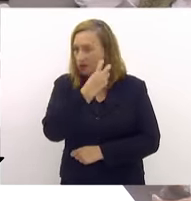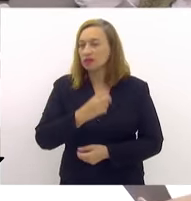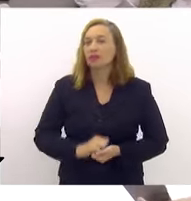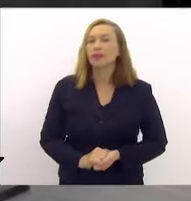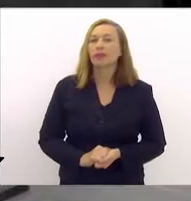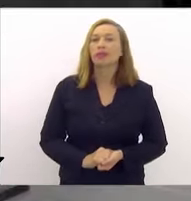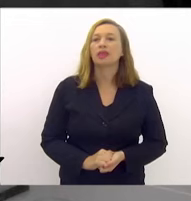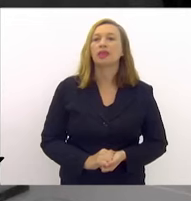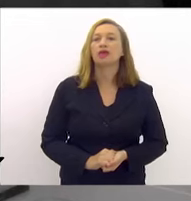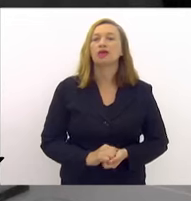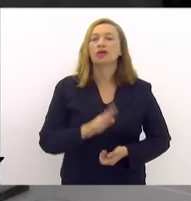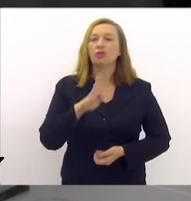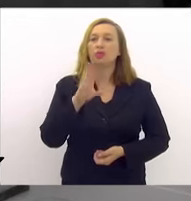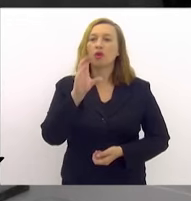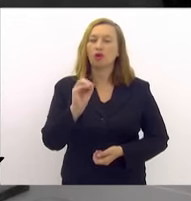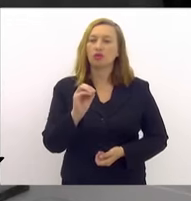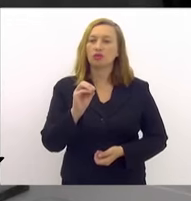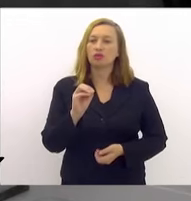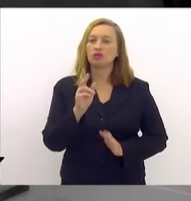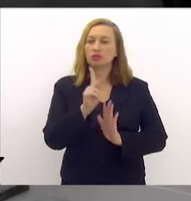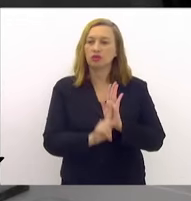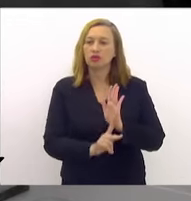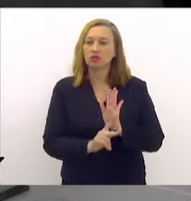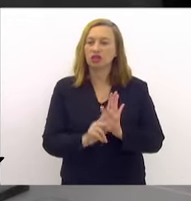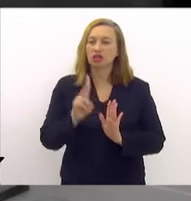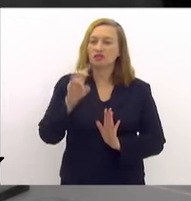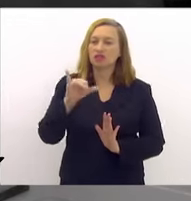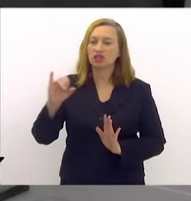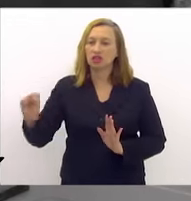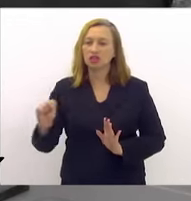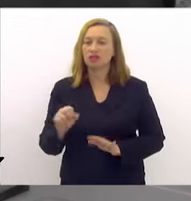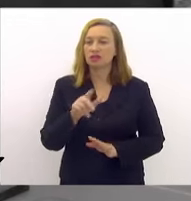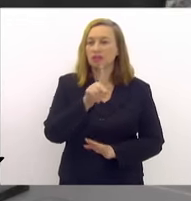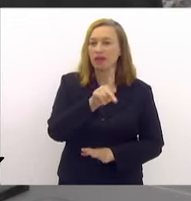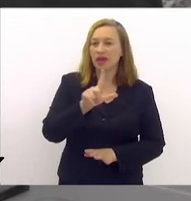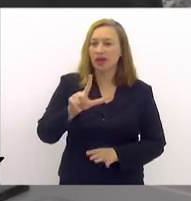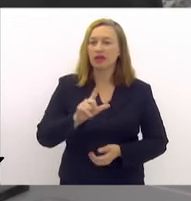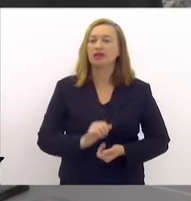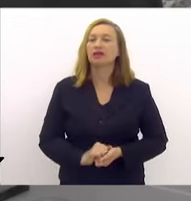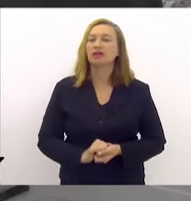ao bloco de projeto de relatoria, deputado Vinícius Cozolino, item 6 da pauta, o PL